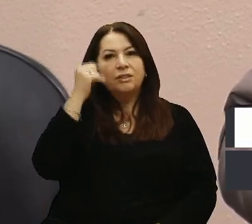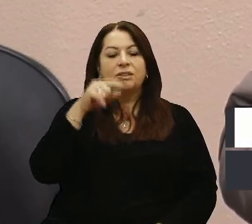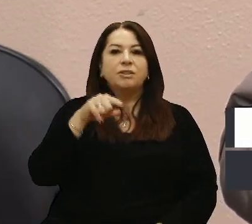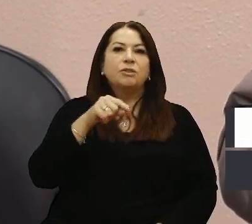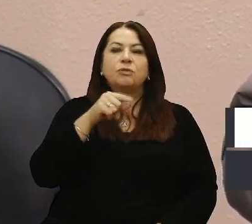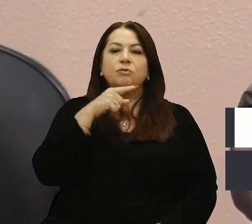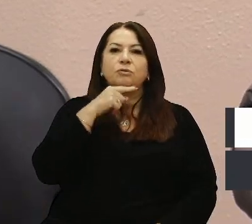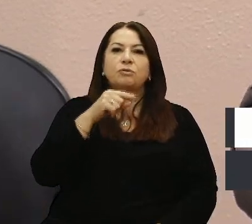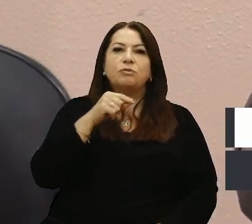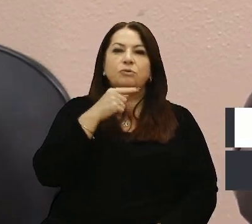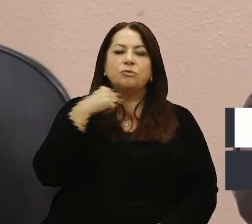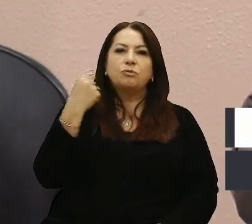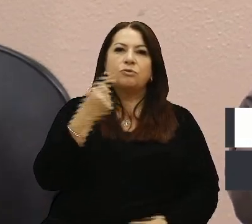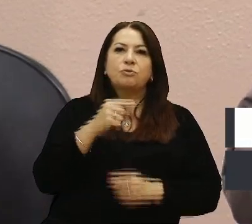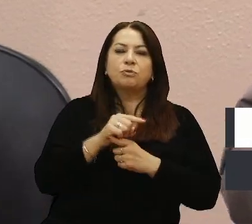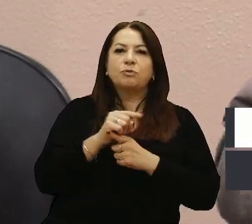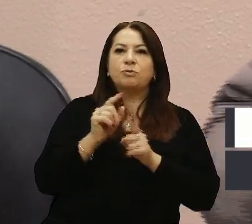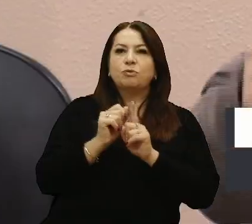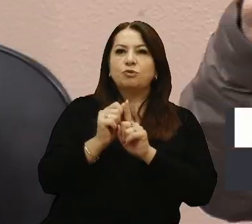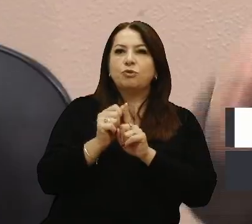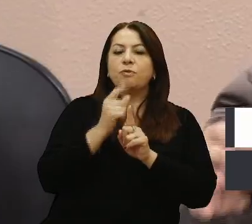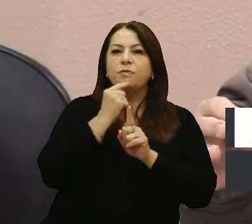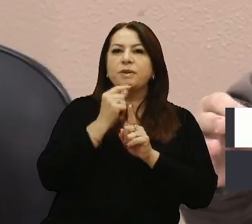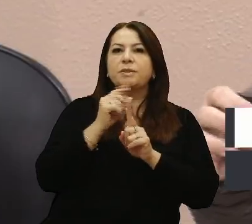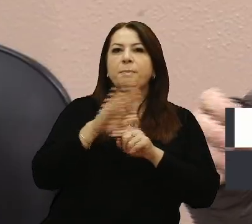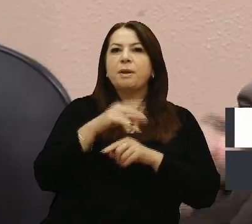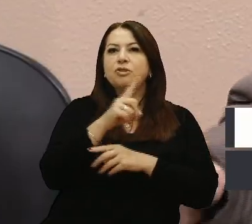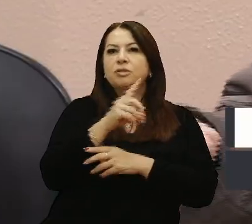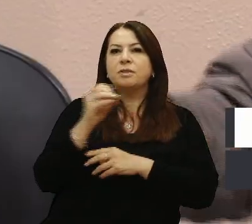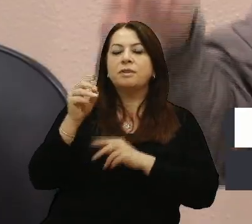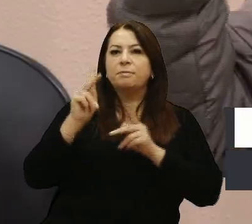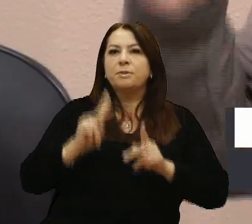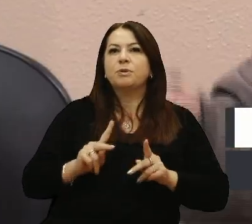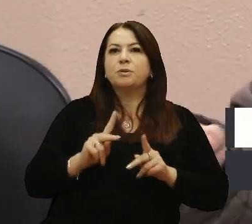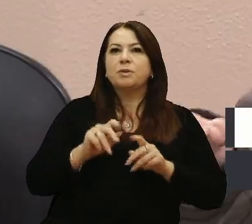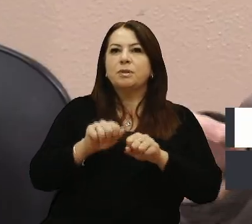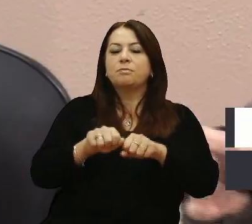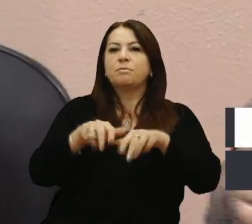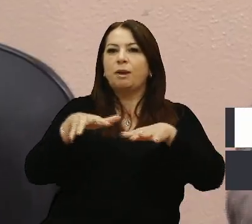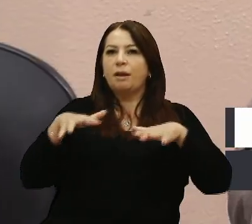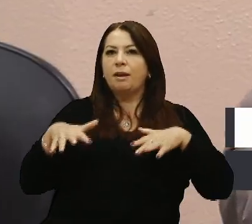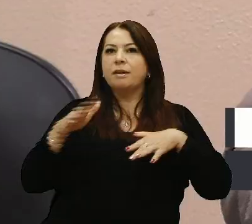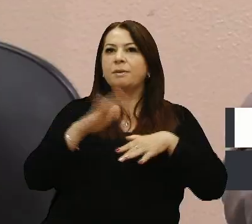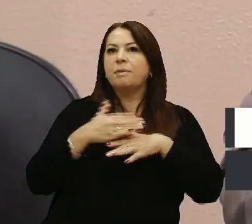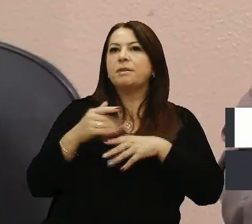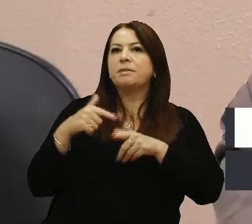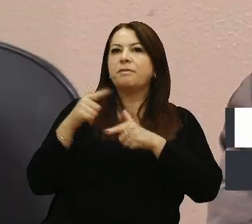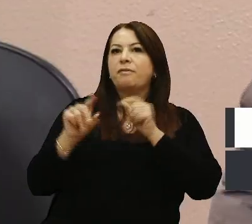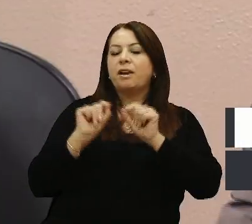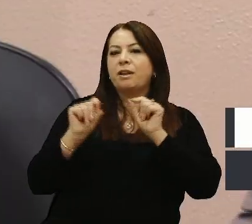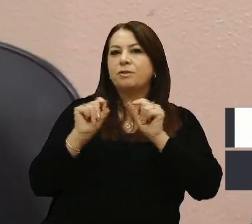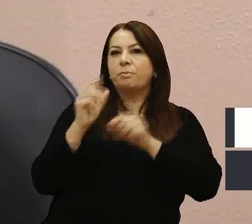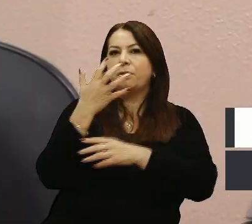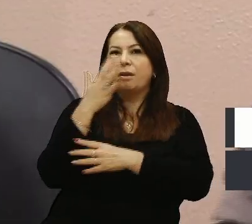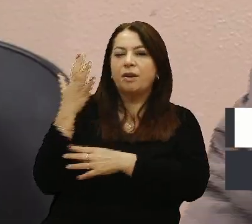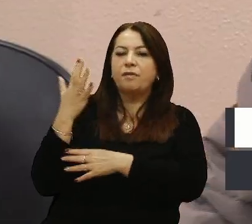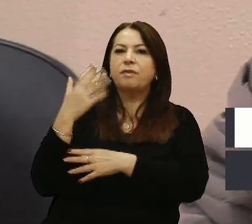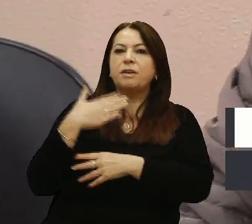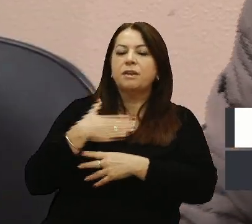que estiveram presentes na nossa audiência pública, que teve mais de 100 pessoas, plenário lotado para nós tratar de arborização urbana, e